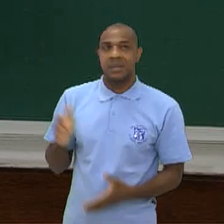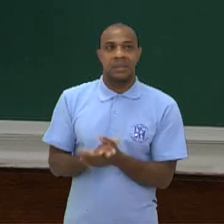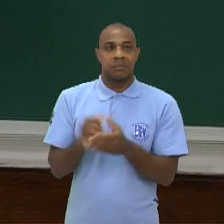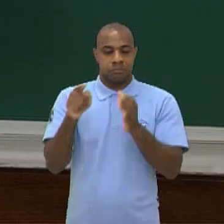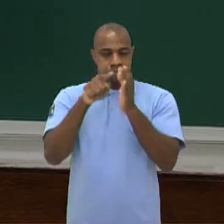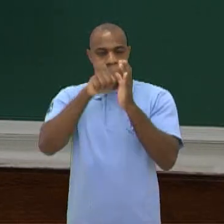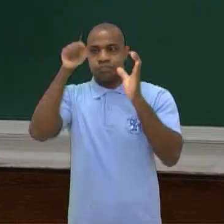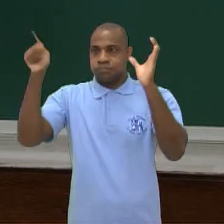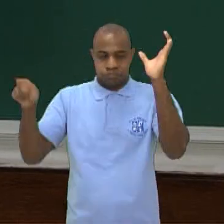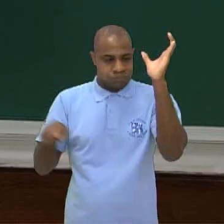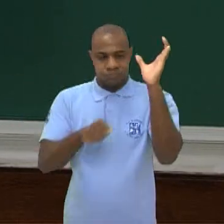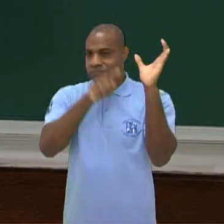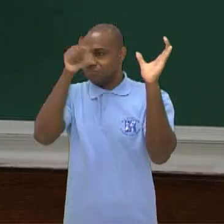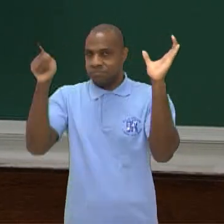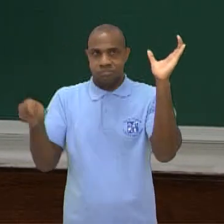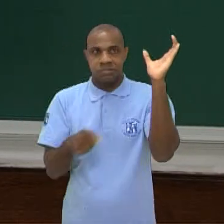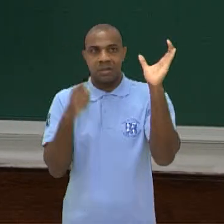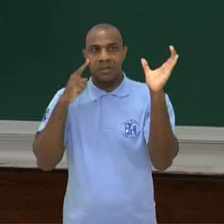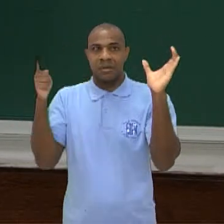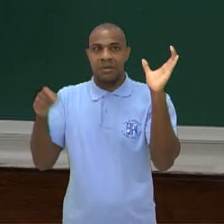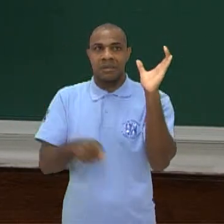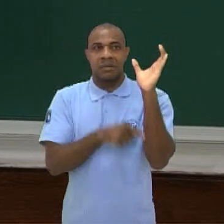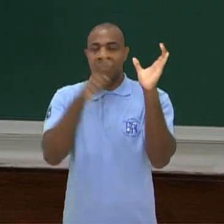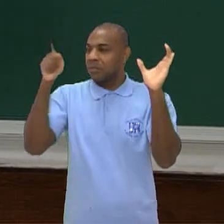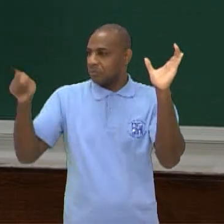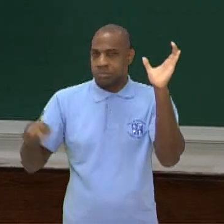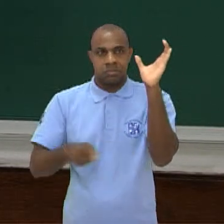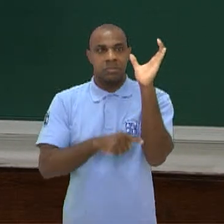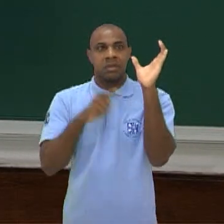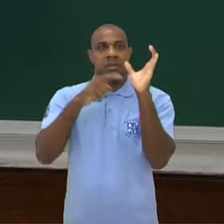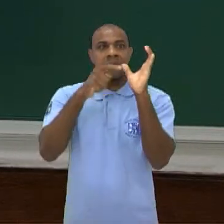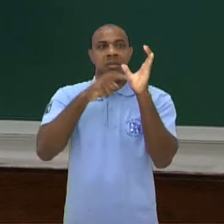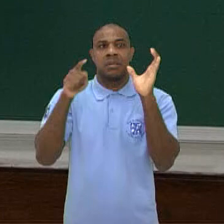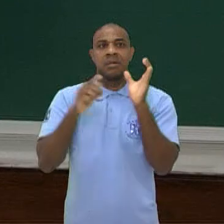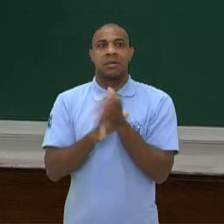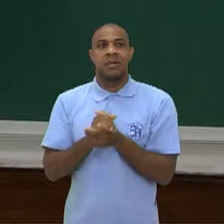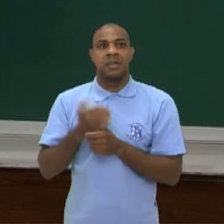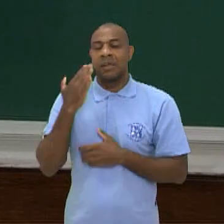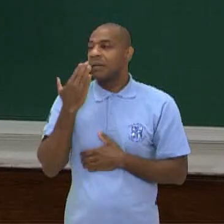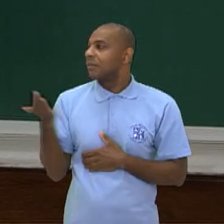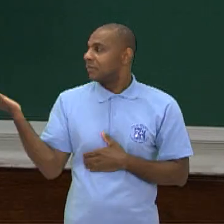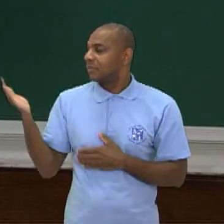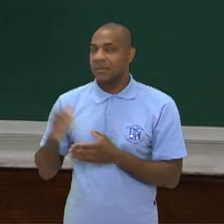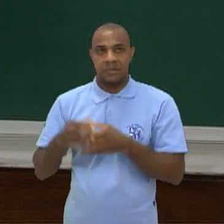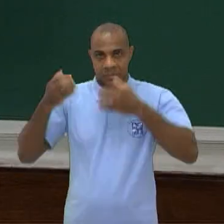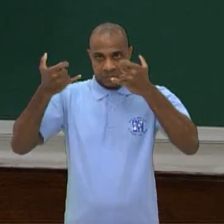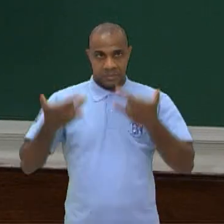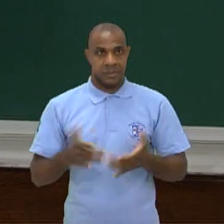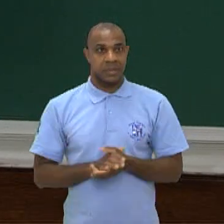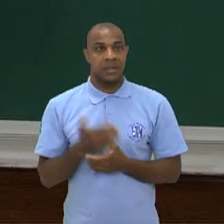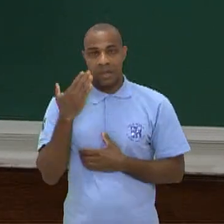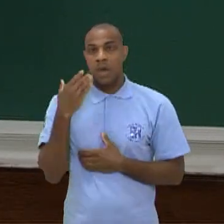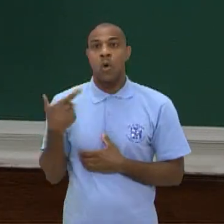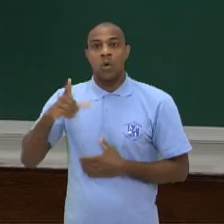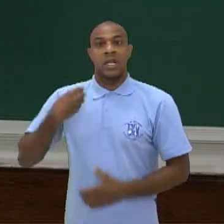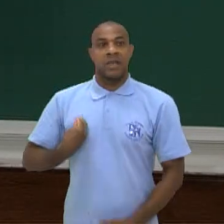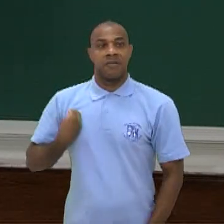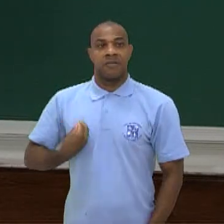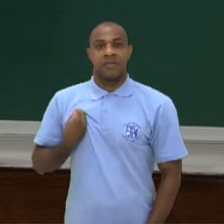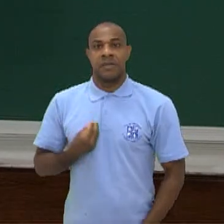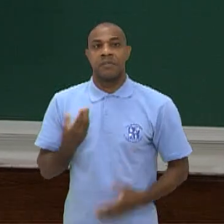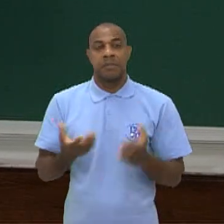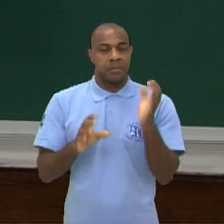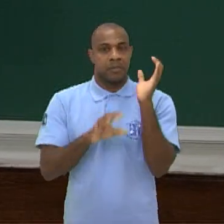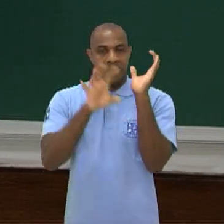para a plantinha. Ela pega o gás carbônico que está no ar, coloca para dentro do corpo dela. Os outros seres vivos, então, vão se alimentar